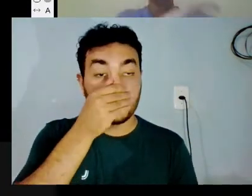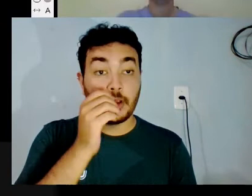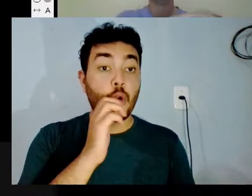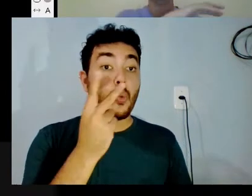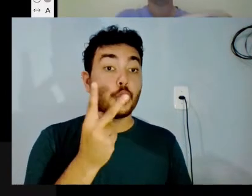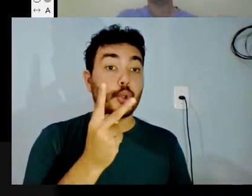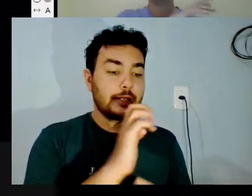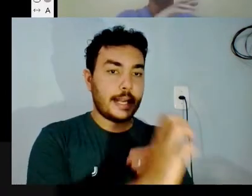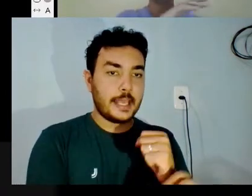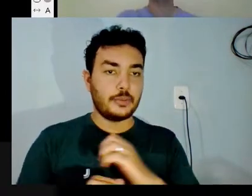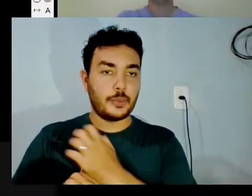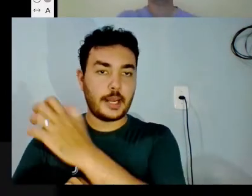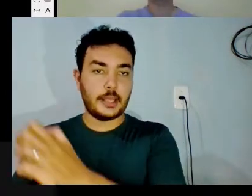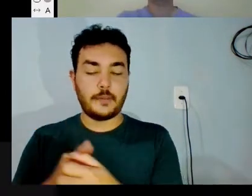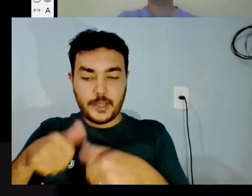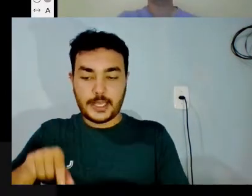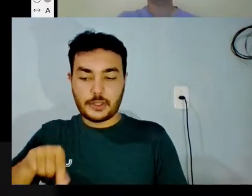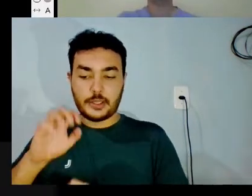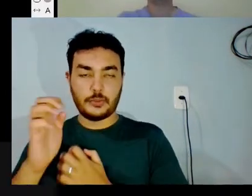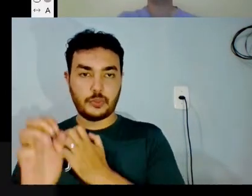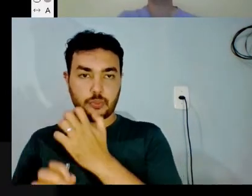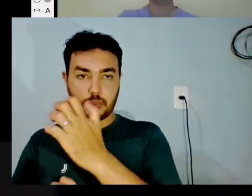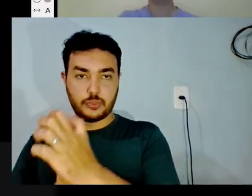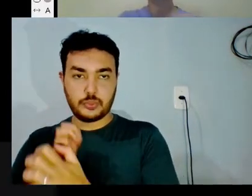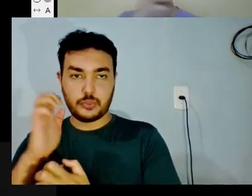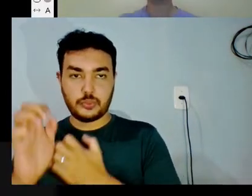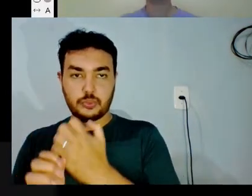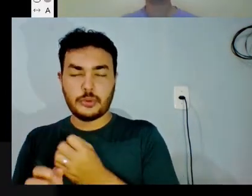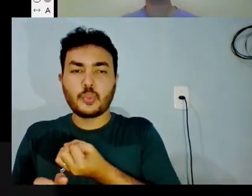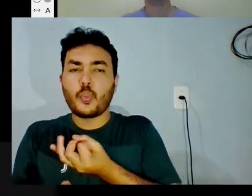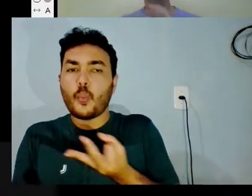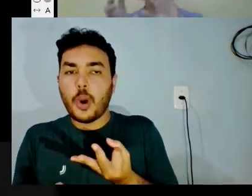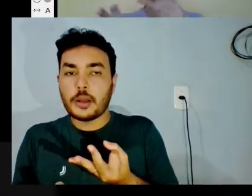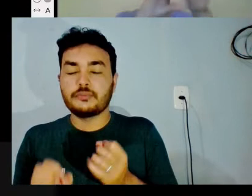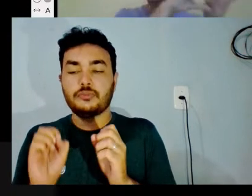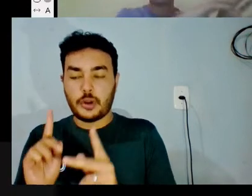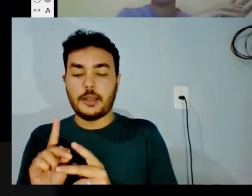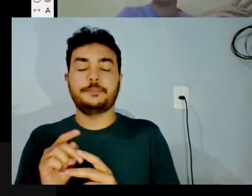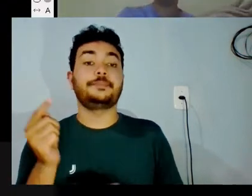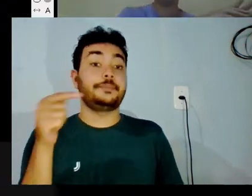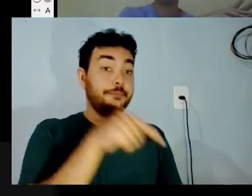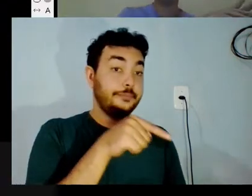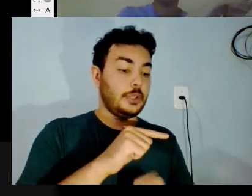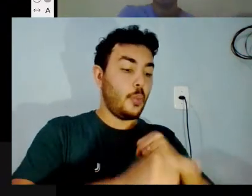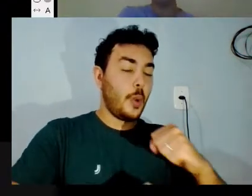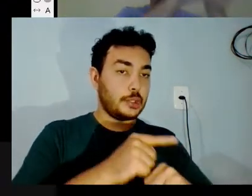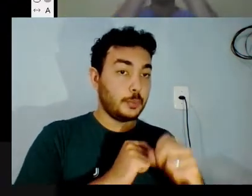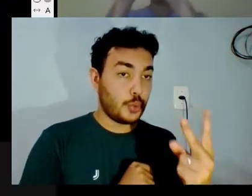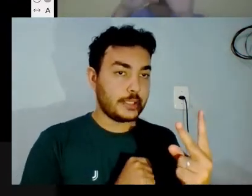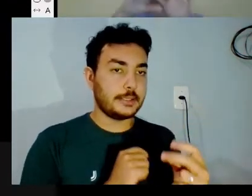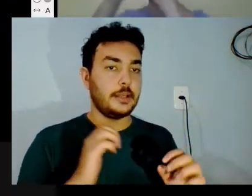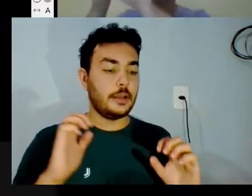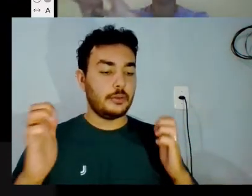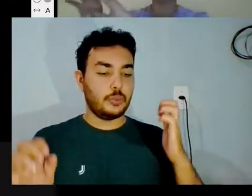eles se invertessem e cada um tivesse no outro átomo, e considerando a possibilidade dos dois estarem em um átomo e